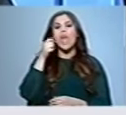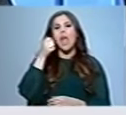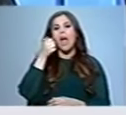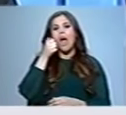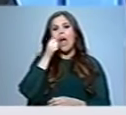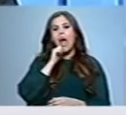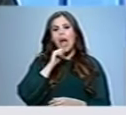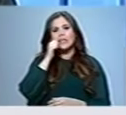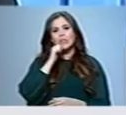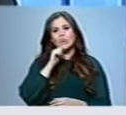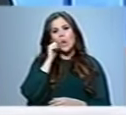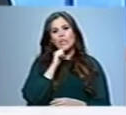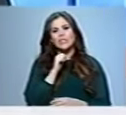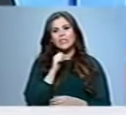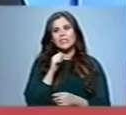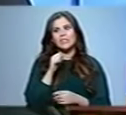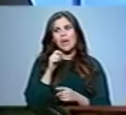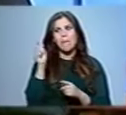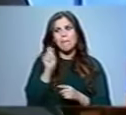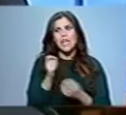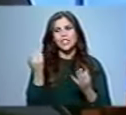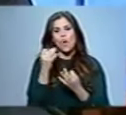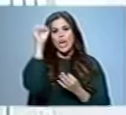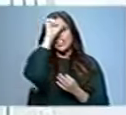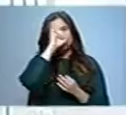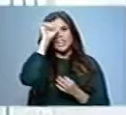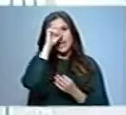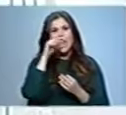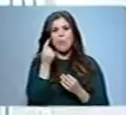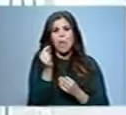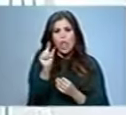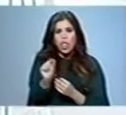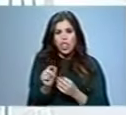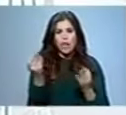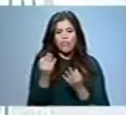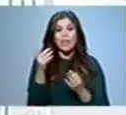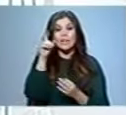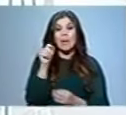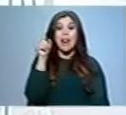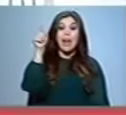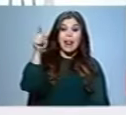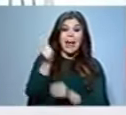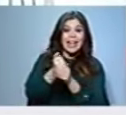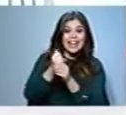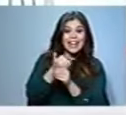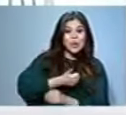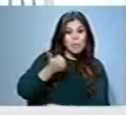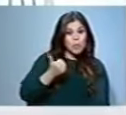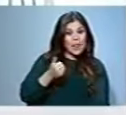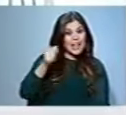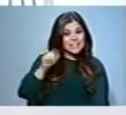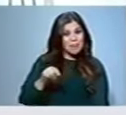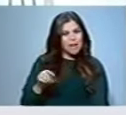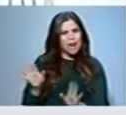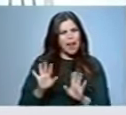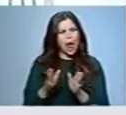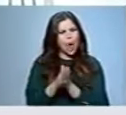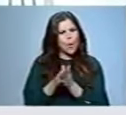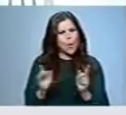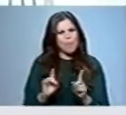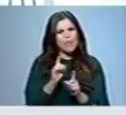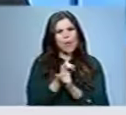a Ponta Delgada, por 20 euros. Portanto, era impossível dizer que não. Mas sim. E lá, andaste à boleia também? Não, lá, como era, tínhamos tempo mais